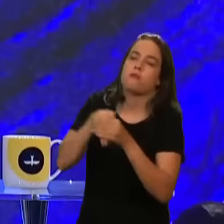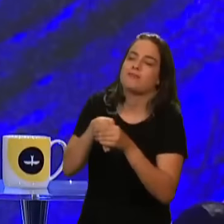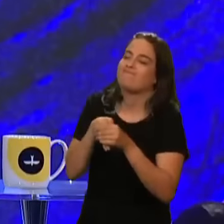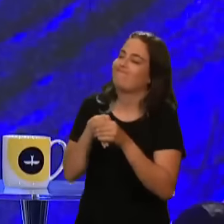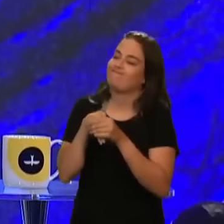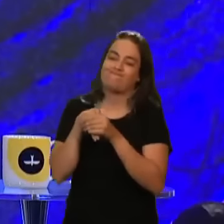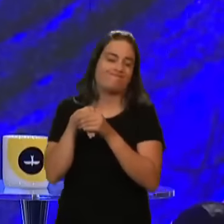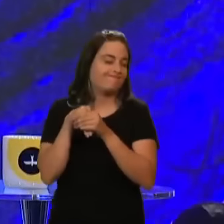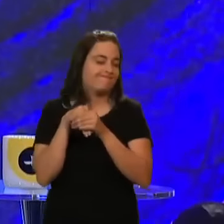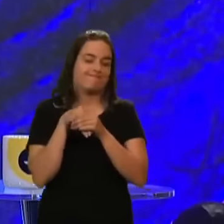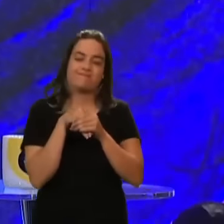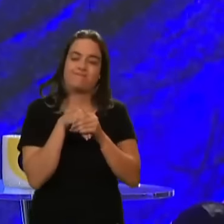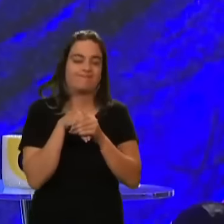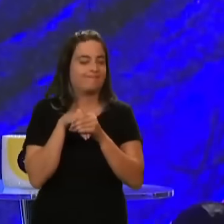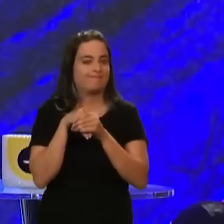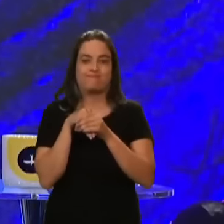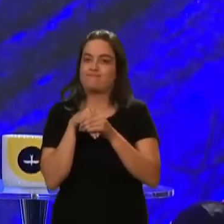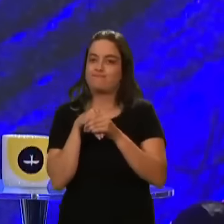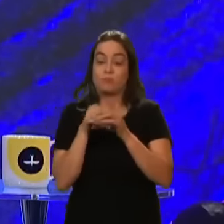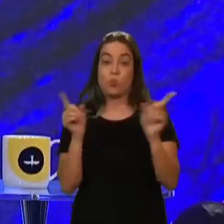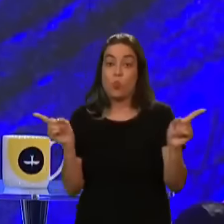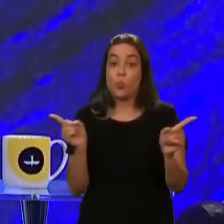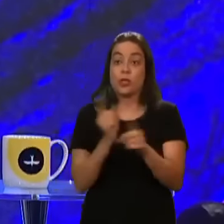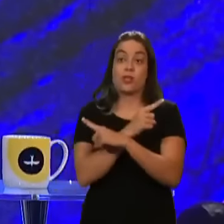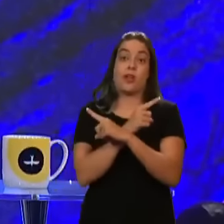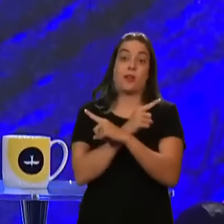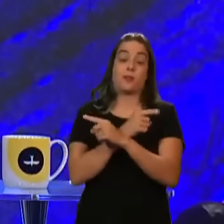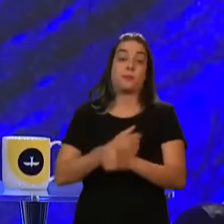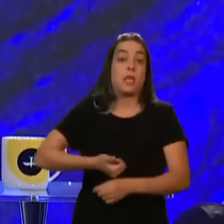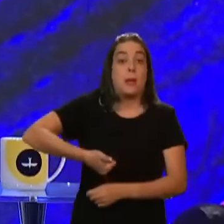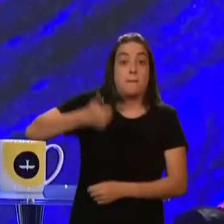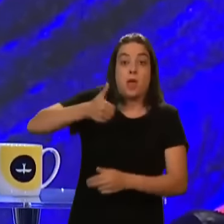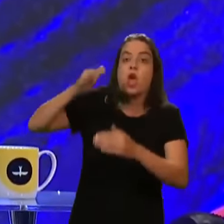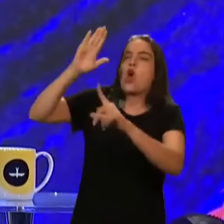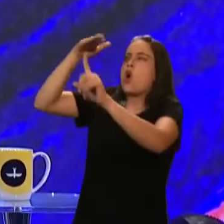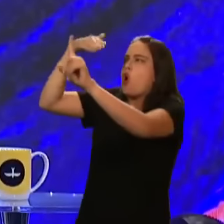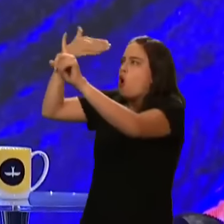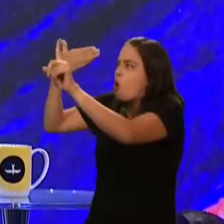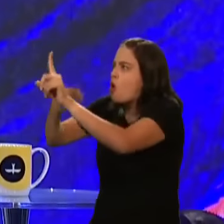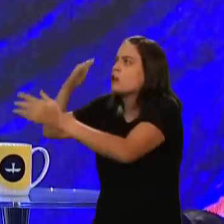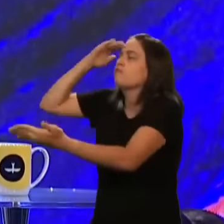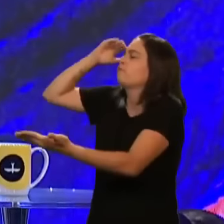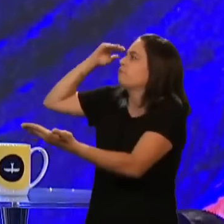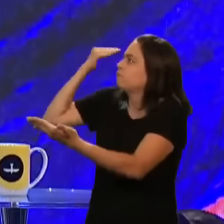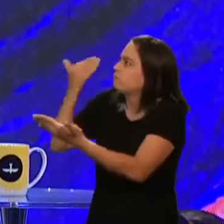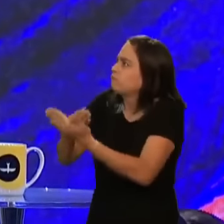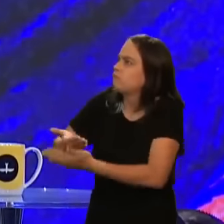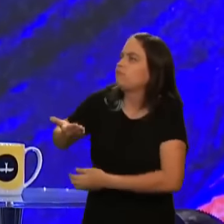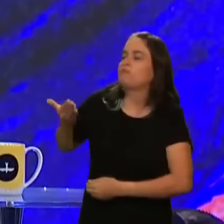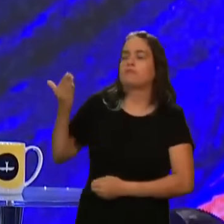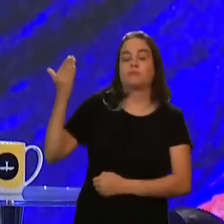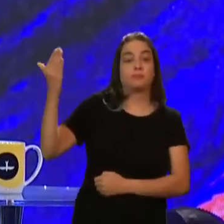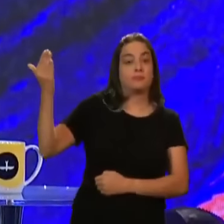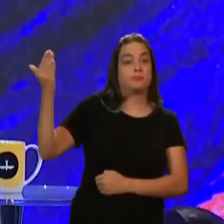Não. Você inverteu a ordem. Primeiro você honra, primeiro você confia,